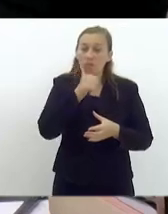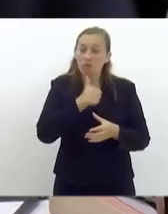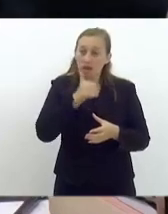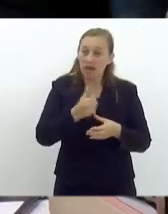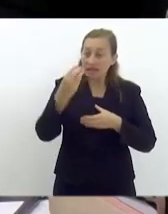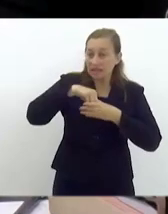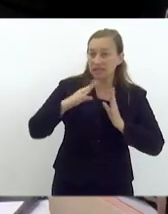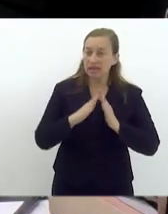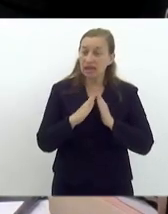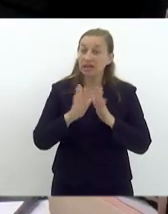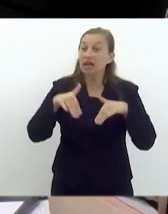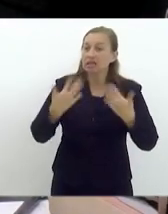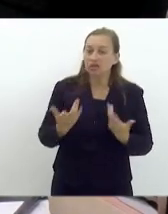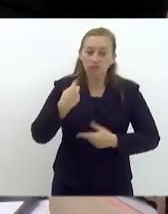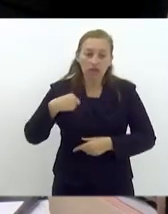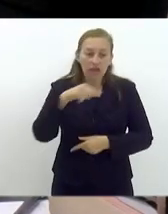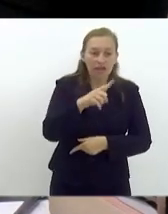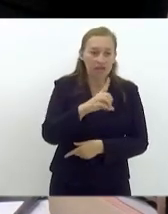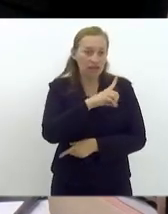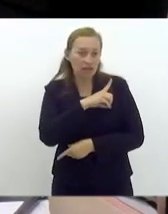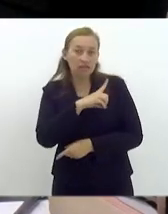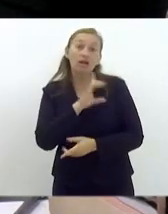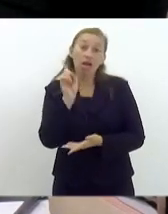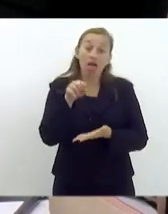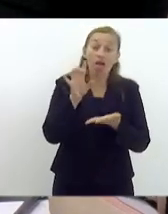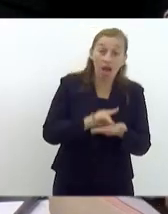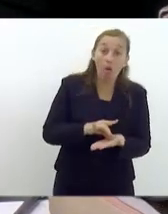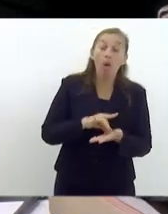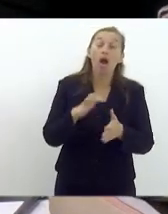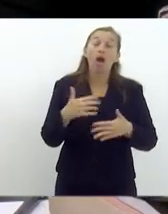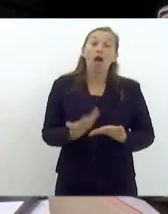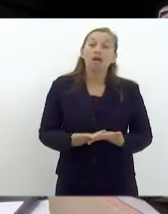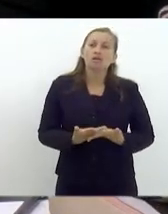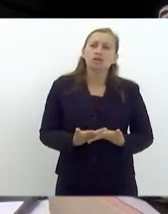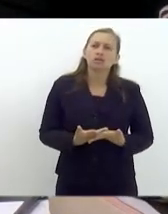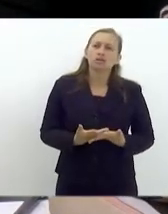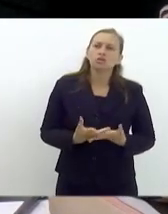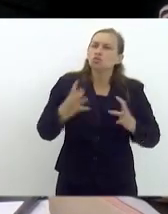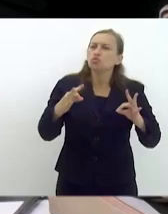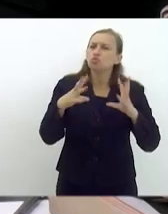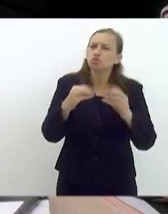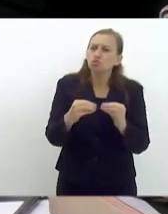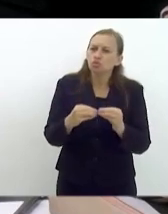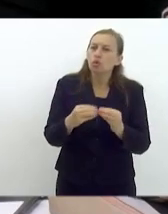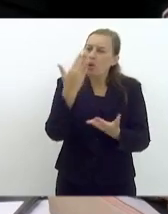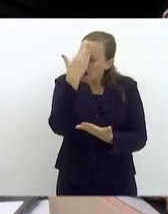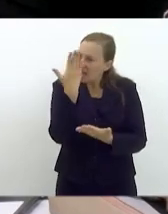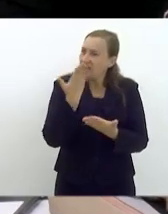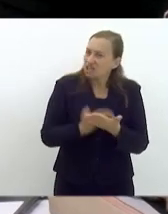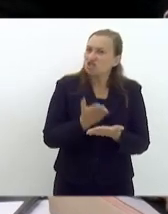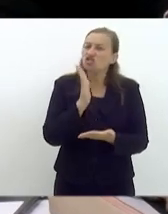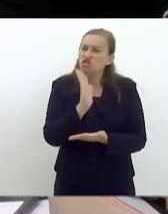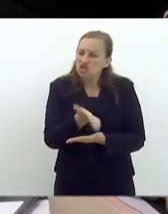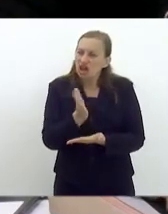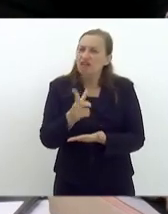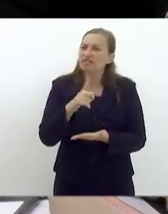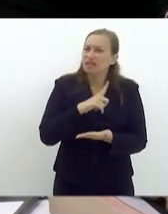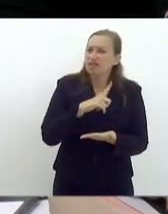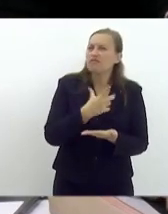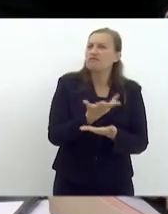receio dela se dirigir realmente a delegacia é real em que pesa tudo isso eu acredito que já houve